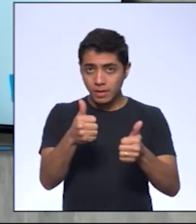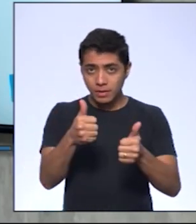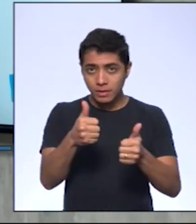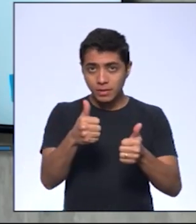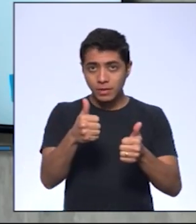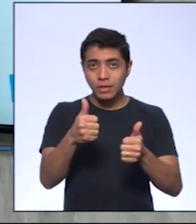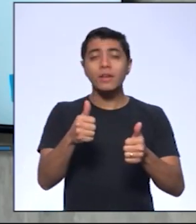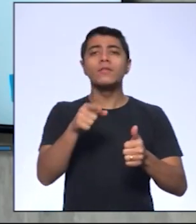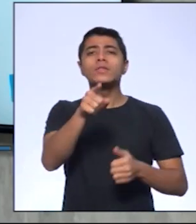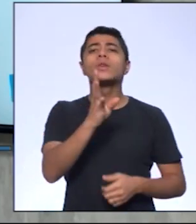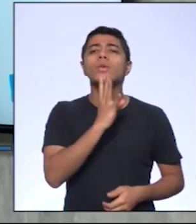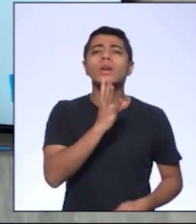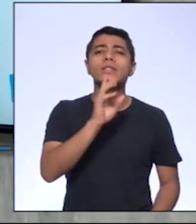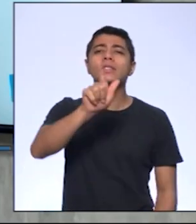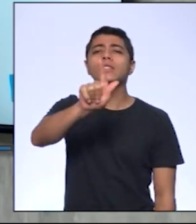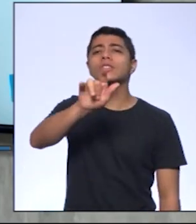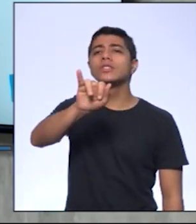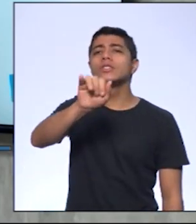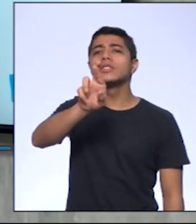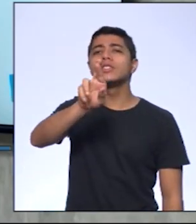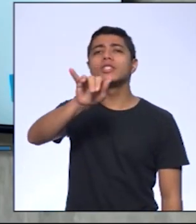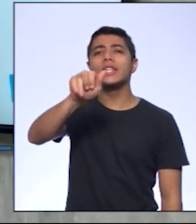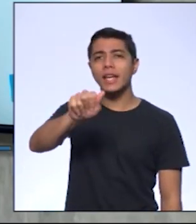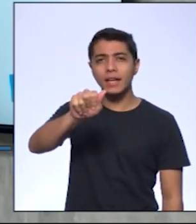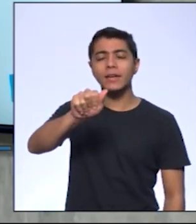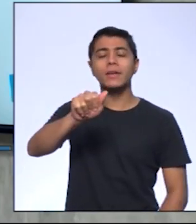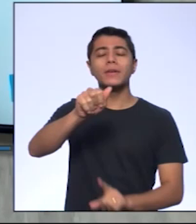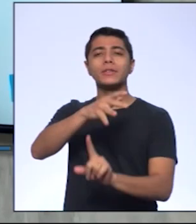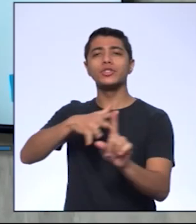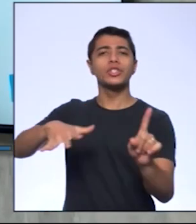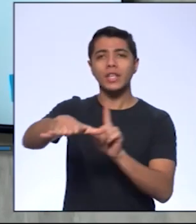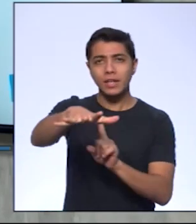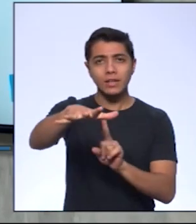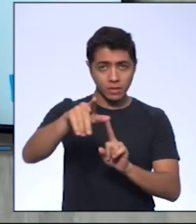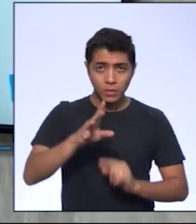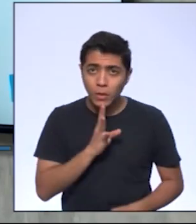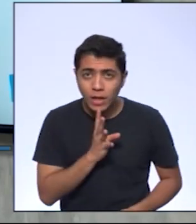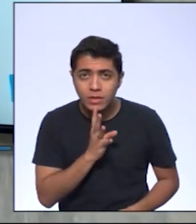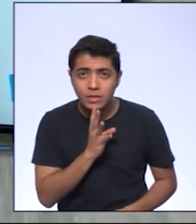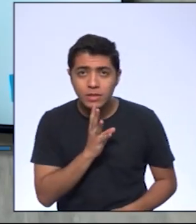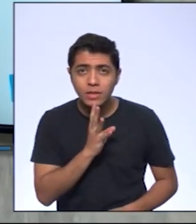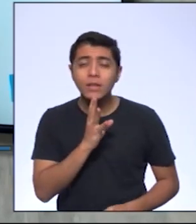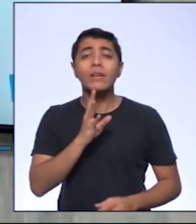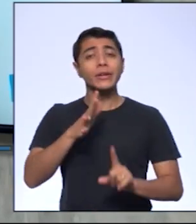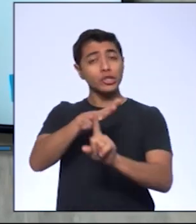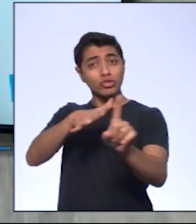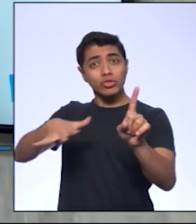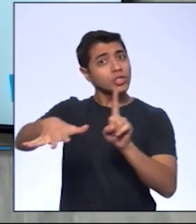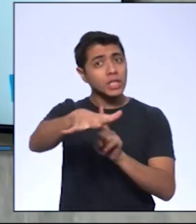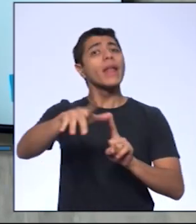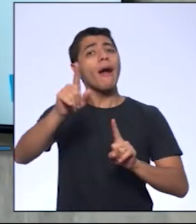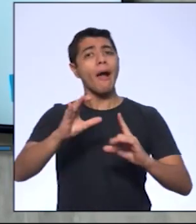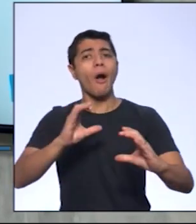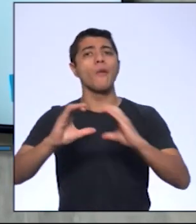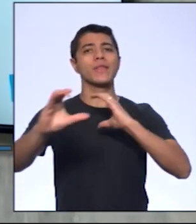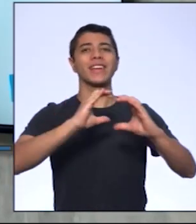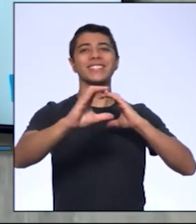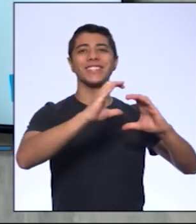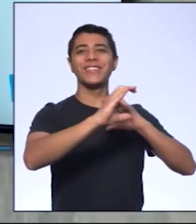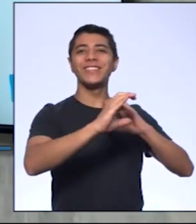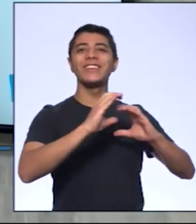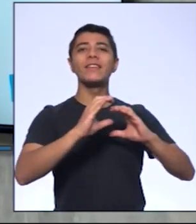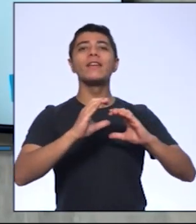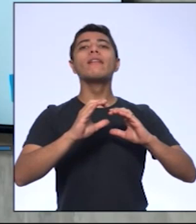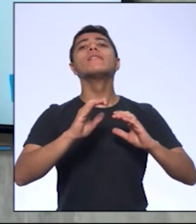ideia a respeito de gíria, eu queria fazer um apontamento breve. A gíria, pessoal, é uma marca de comunicação. Ela identifica os grupos e